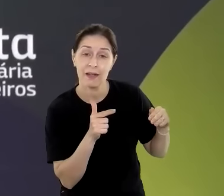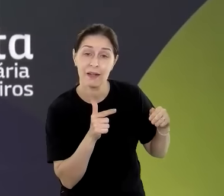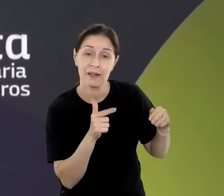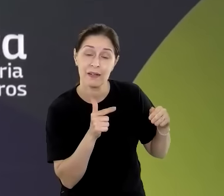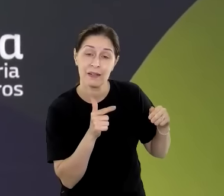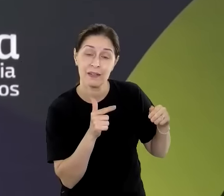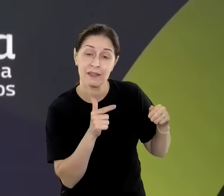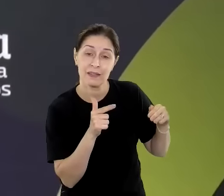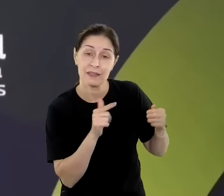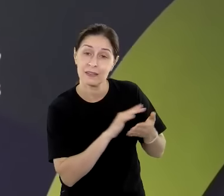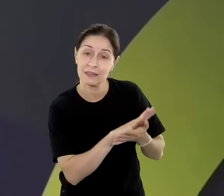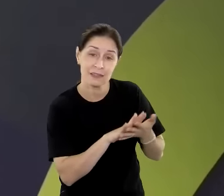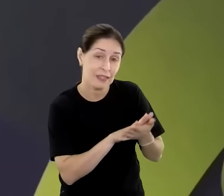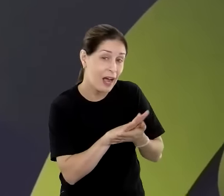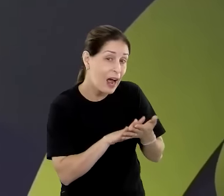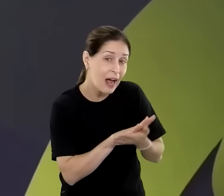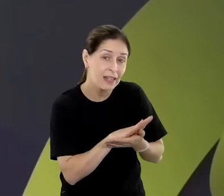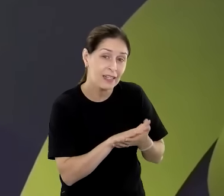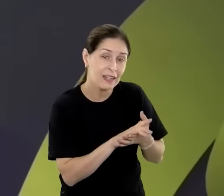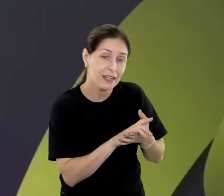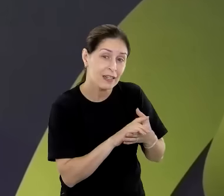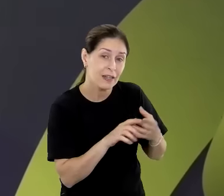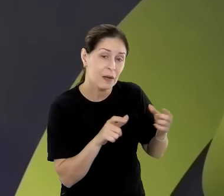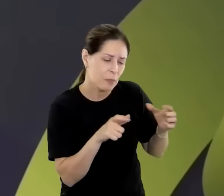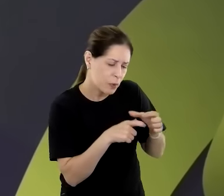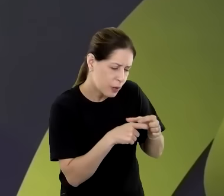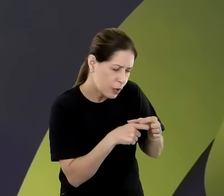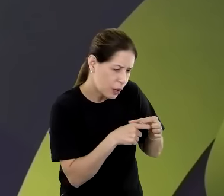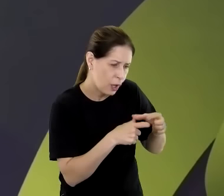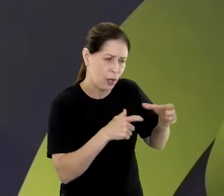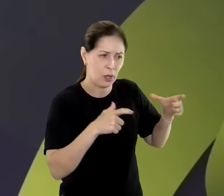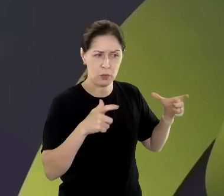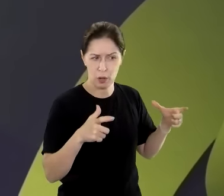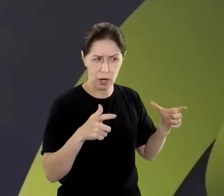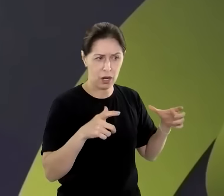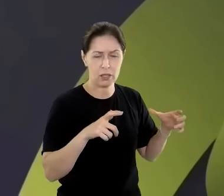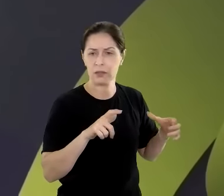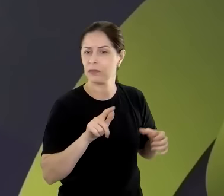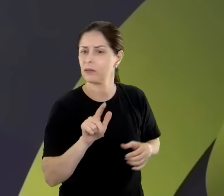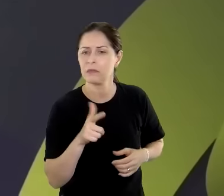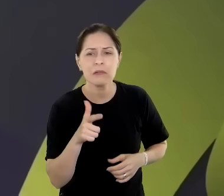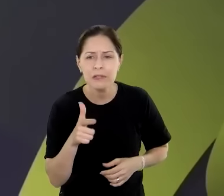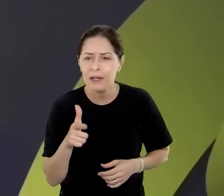Dispensa é um reservatório onde você armazena comida por uma semana.